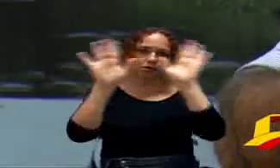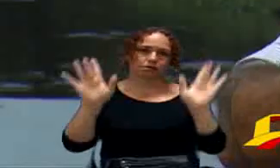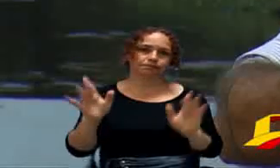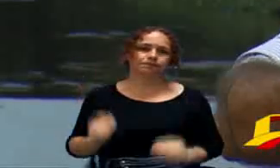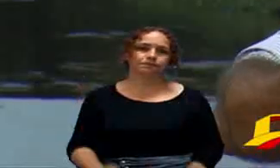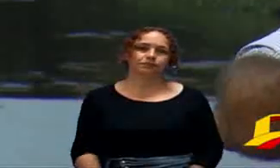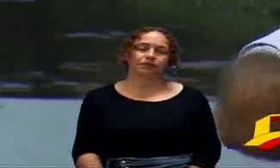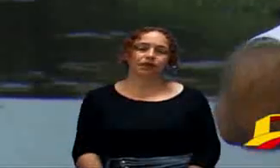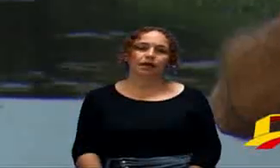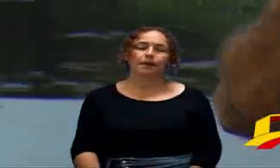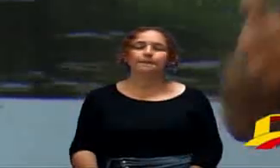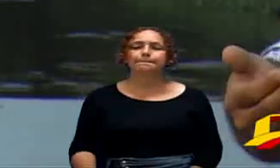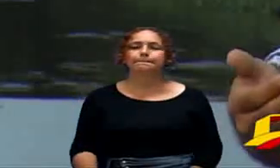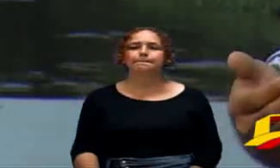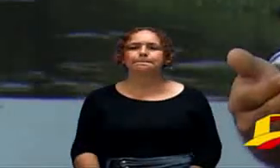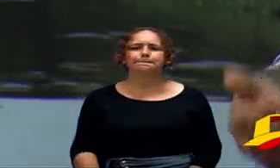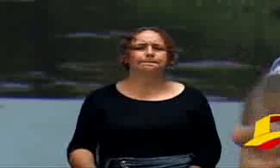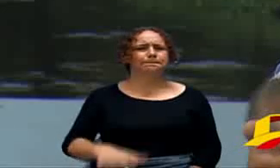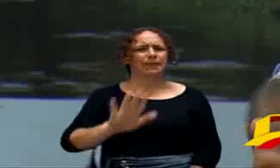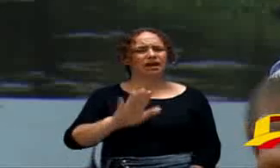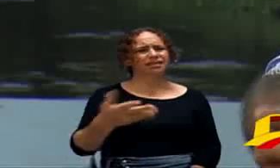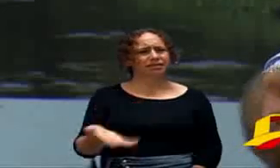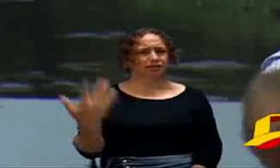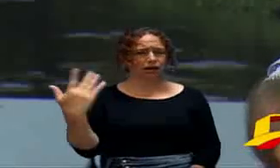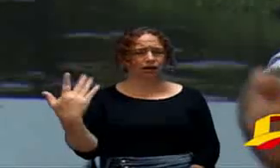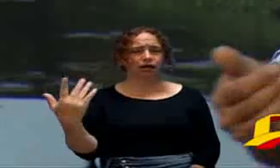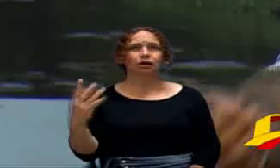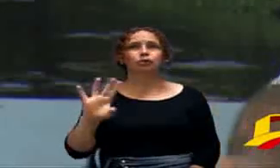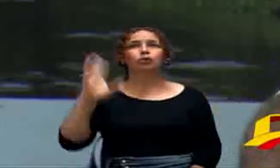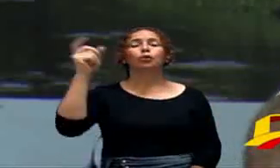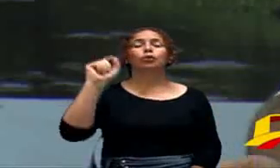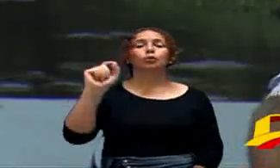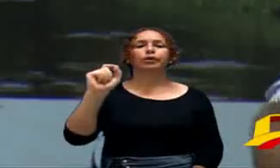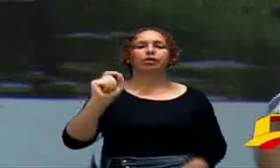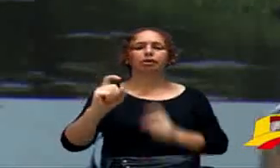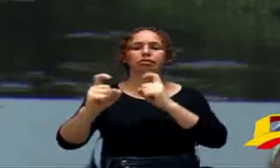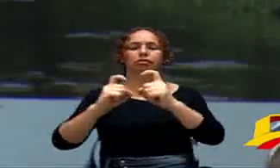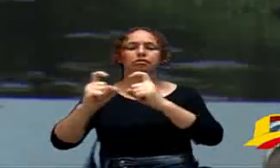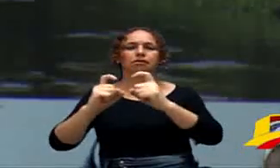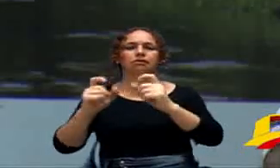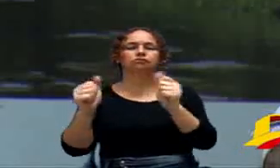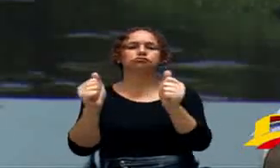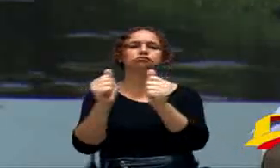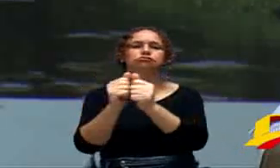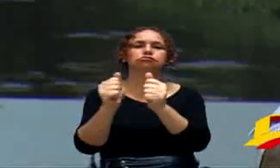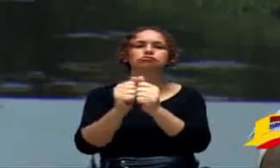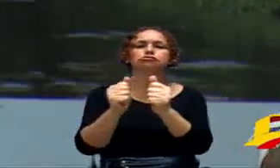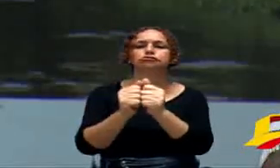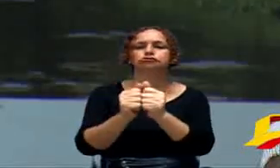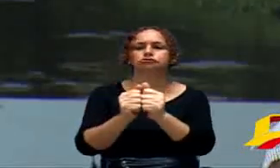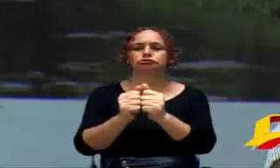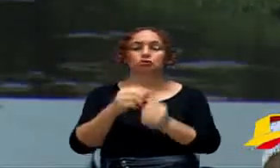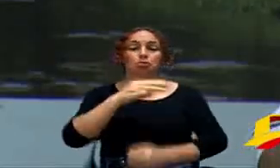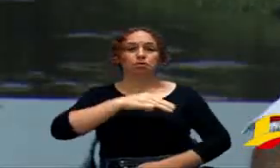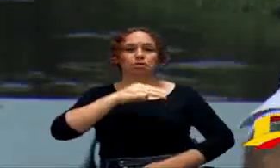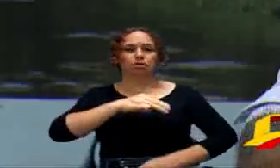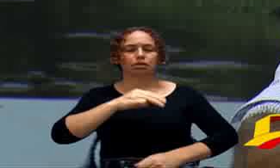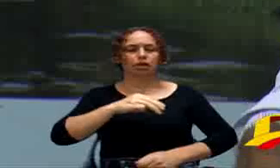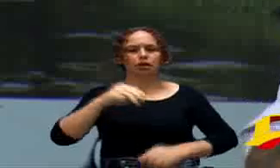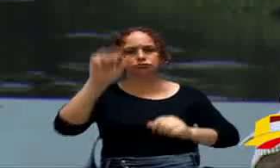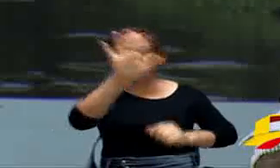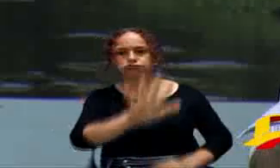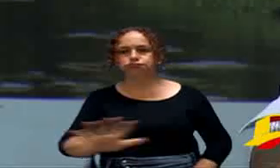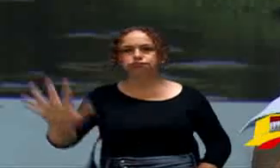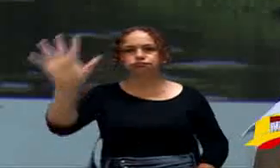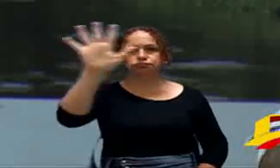Antes do declínio do Rio Zoo, houve uma reunião com o Ministério Público, tá? Com o Dr. Marum. Nessa reunião foi uma reunião online, estávamos